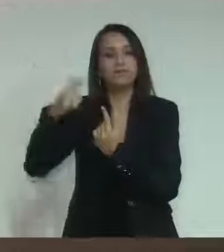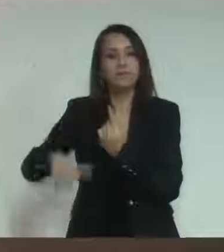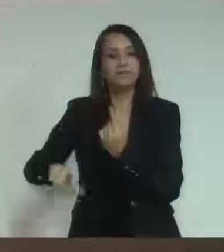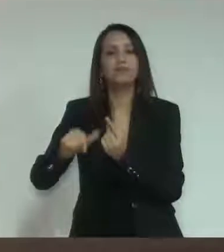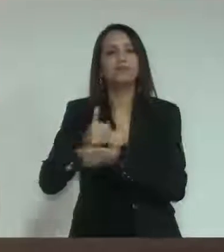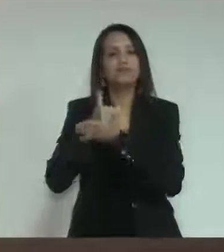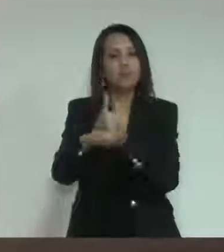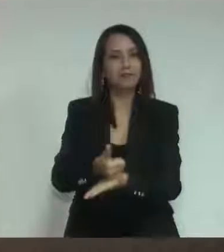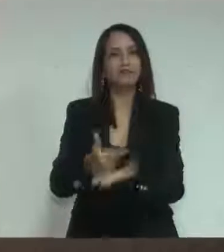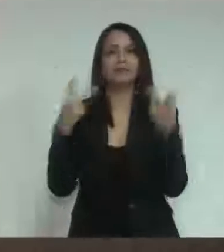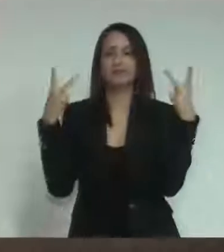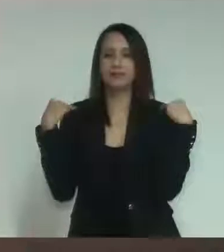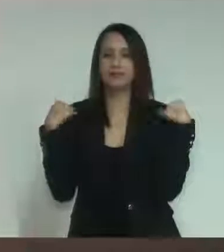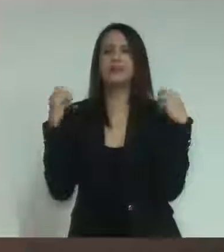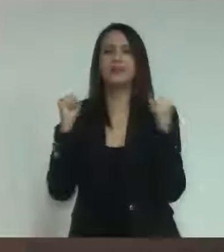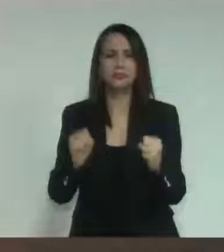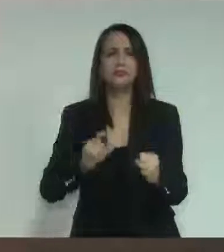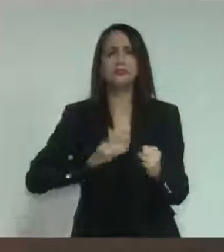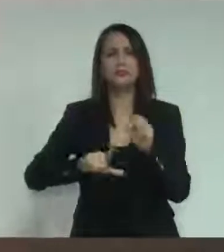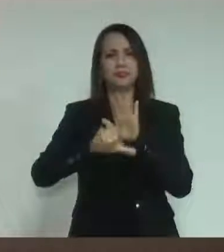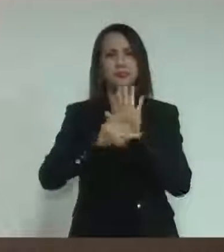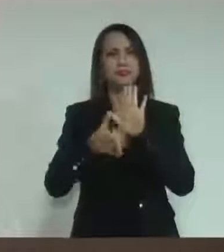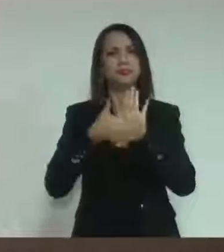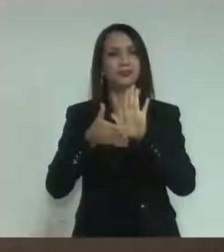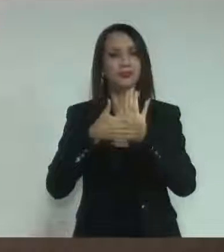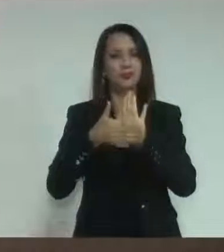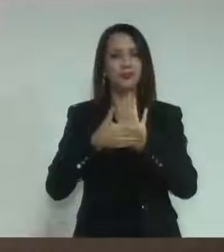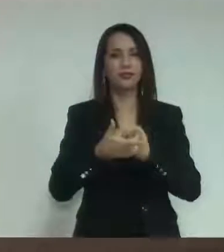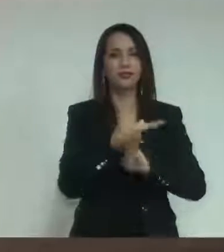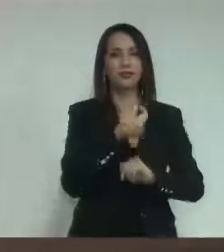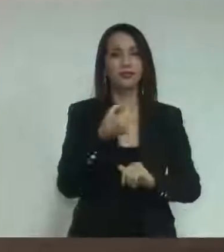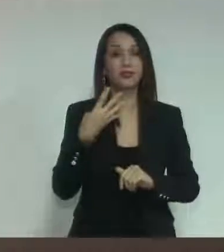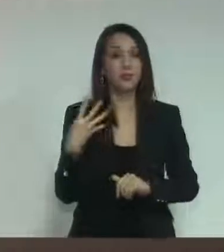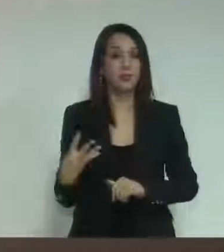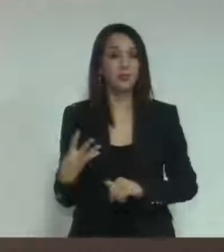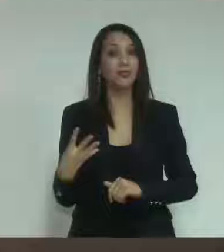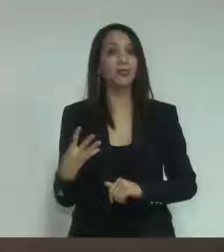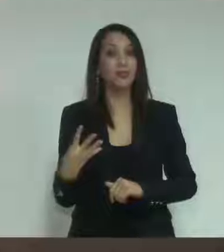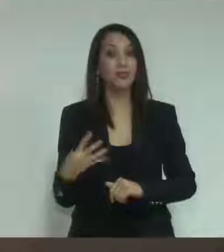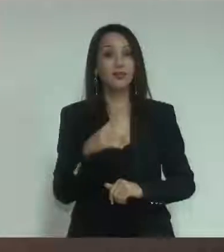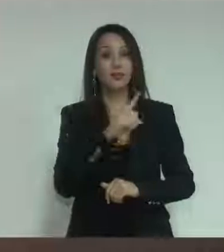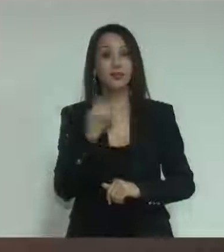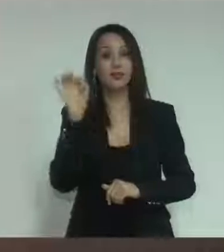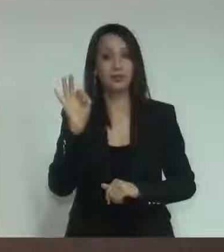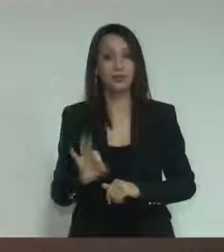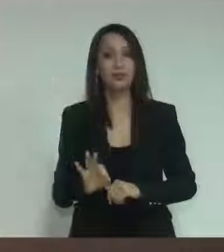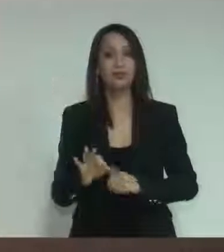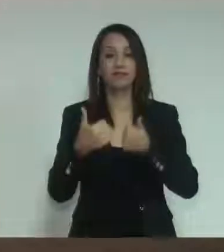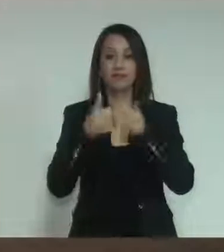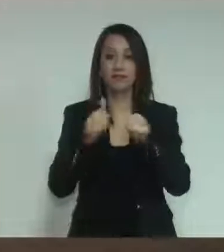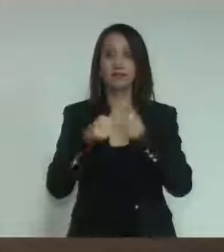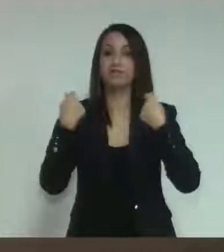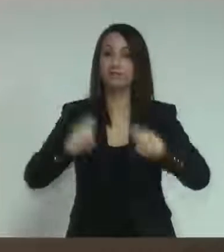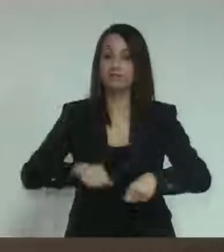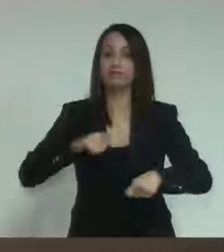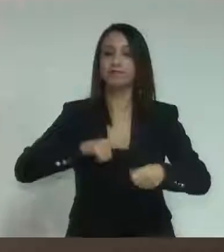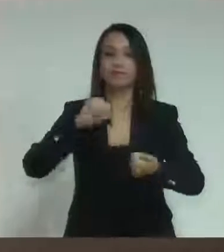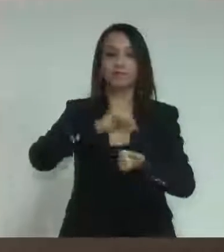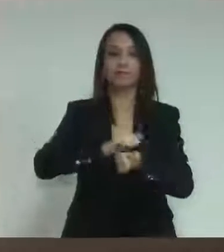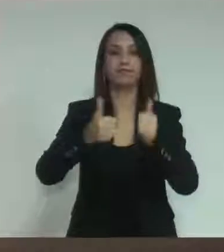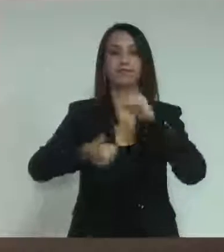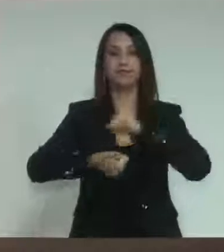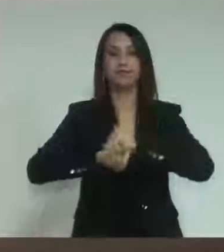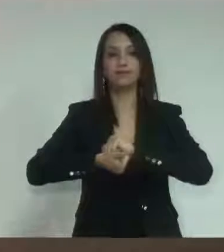ajudar o motorista, fazer com que a lei seja cumprida. Uma lei de 2004, 100% dos veículos precisam estar